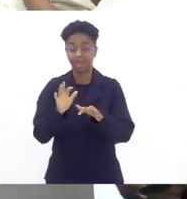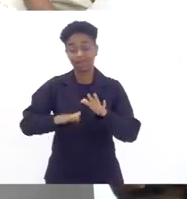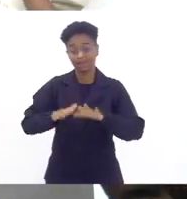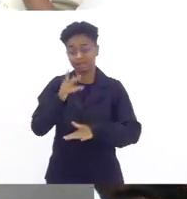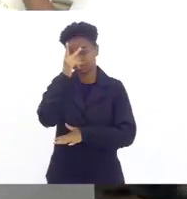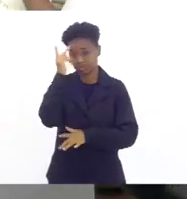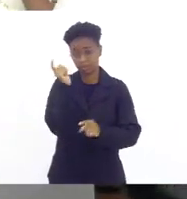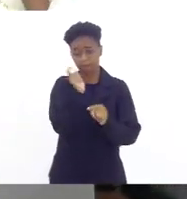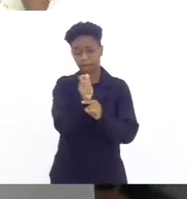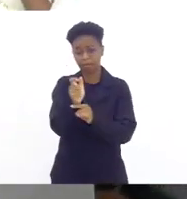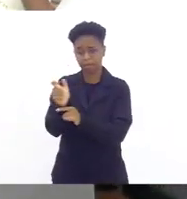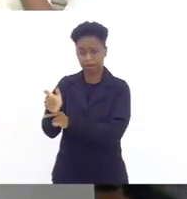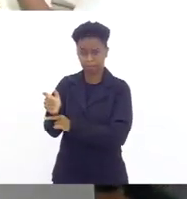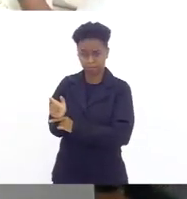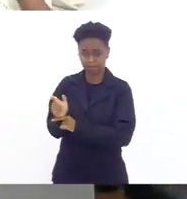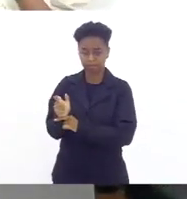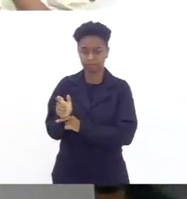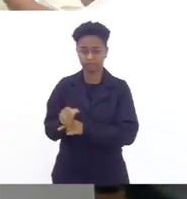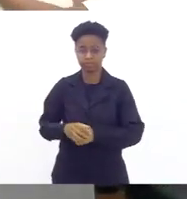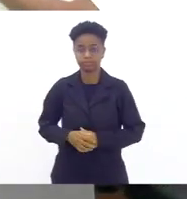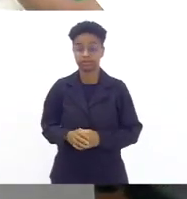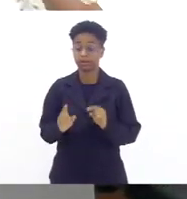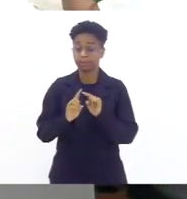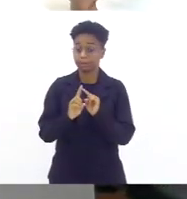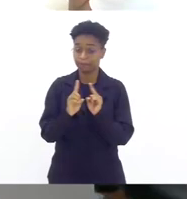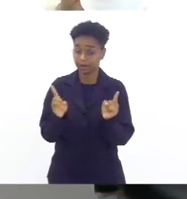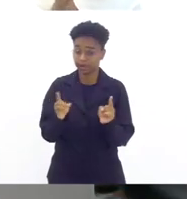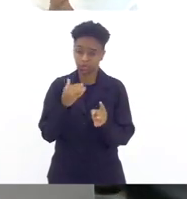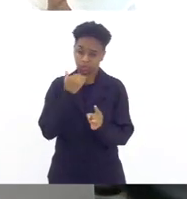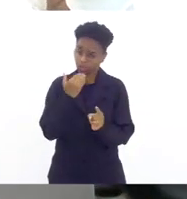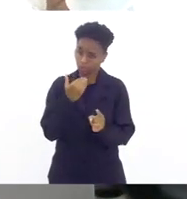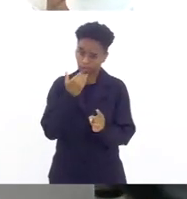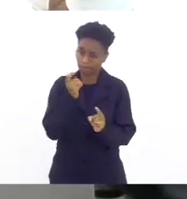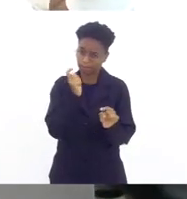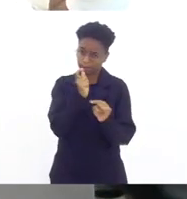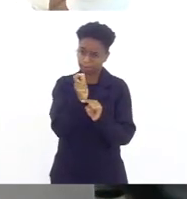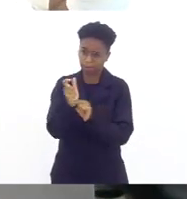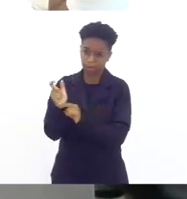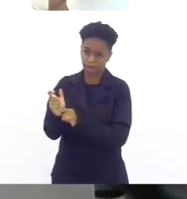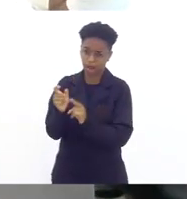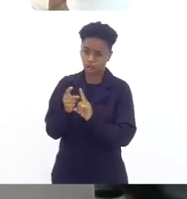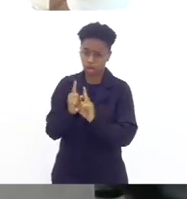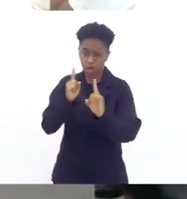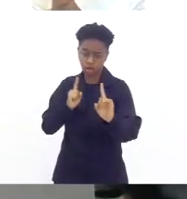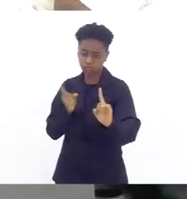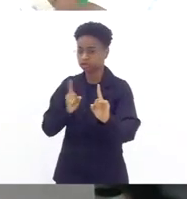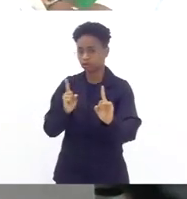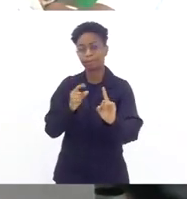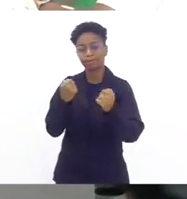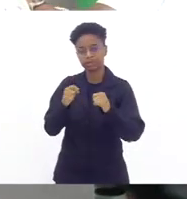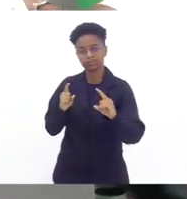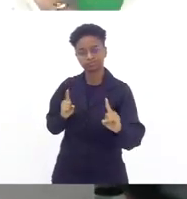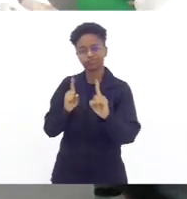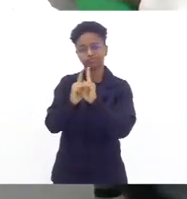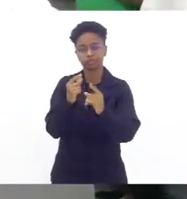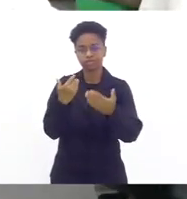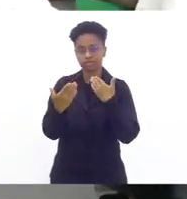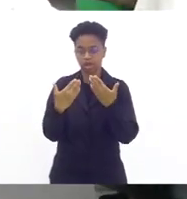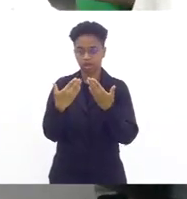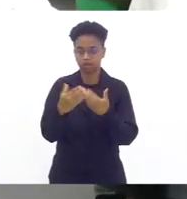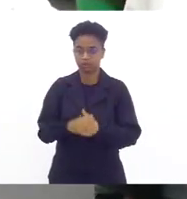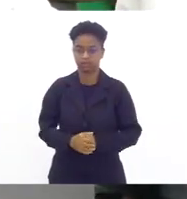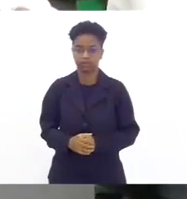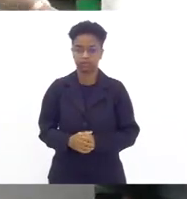pessoas têm crítica Claro mas não adianta a gente fazer a crítica de longe tem que ter um diálogo inclusive